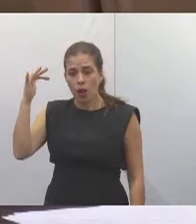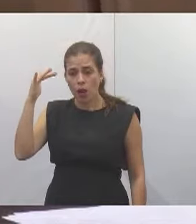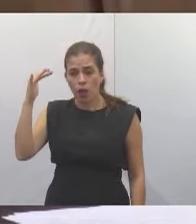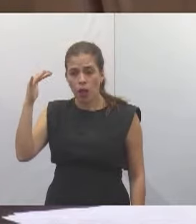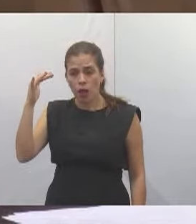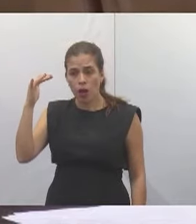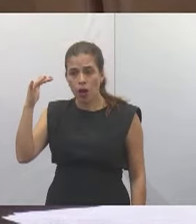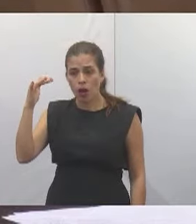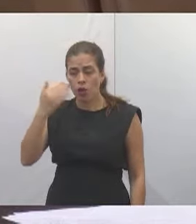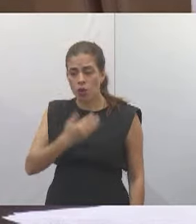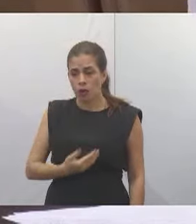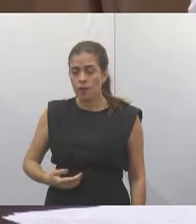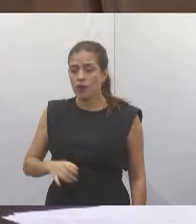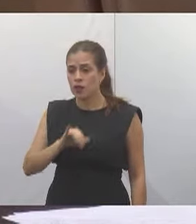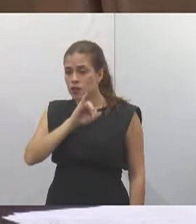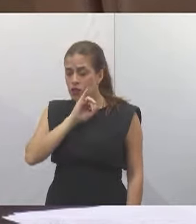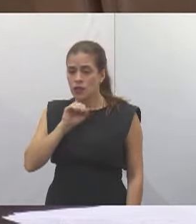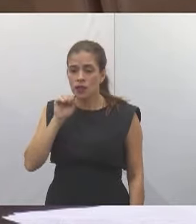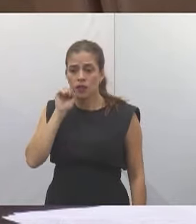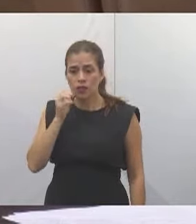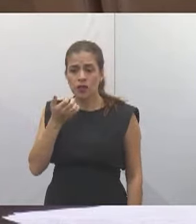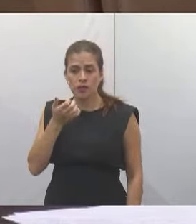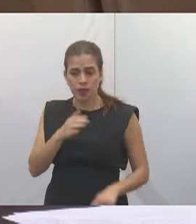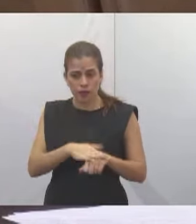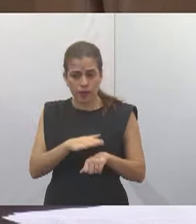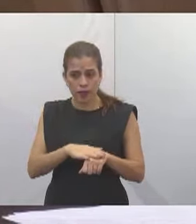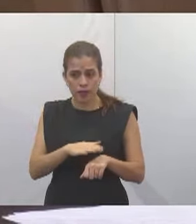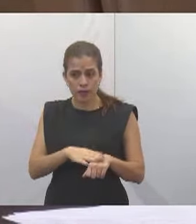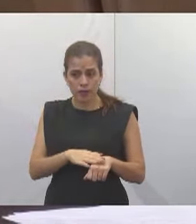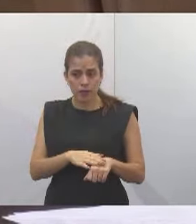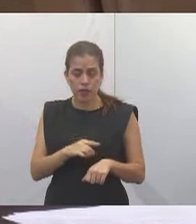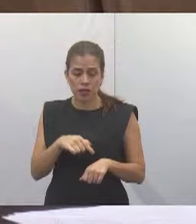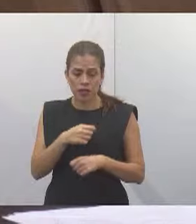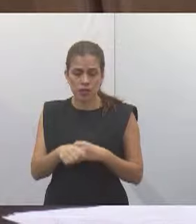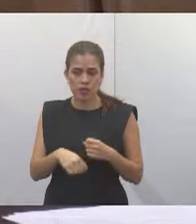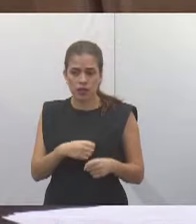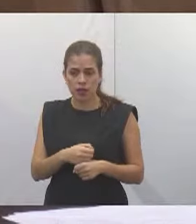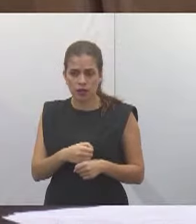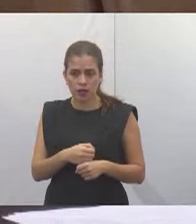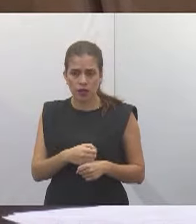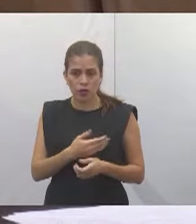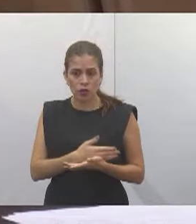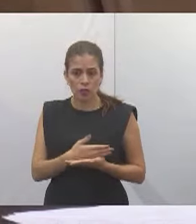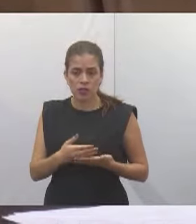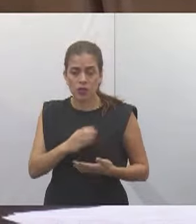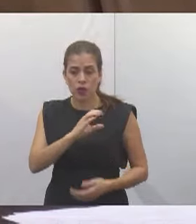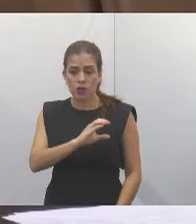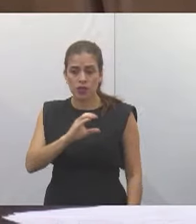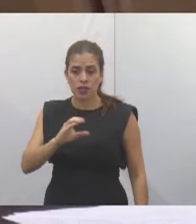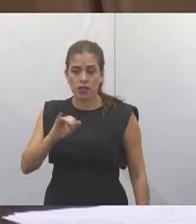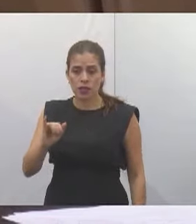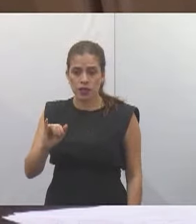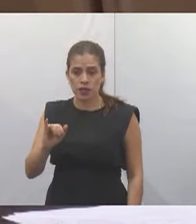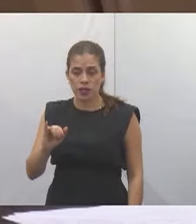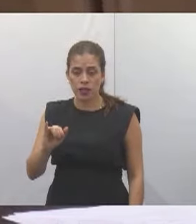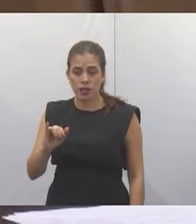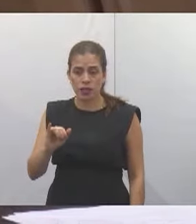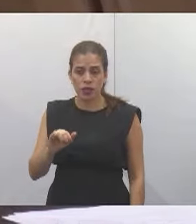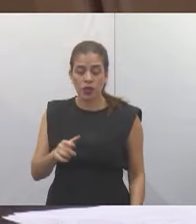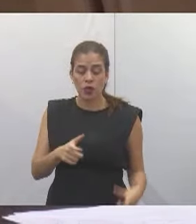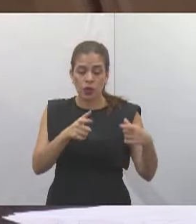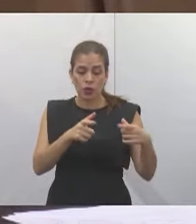possa continuar sonhando com a forma que o Isaías quer fazer, que possa ser até esse ano o início da construção do CCI lá, que é o Centro de Convivência do